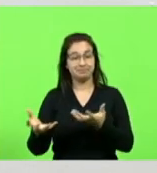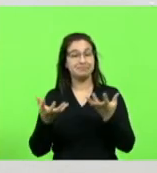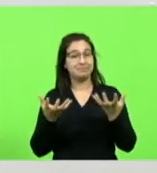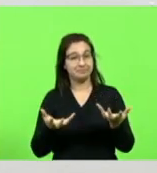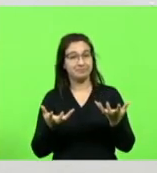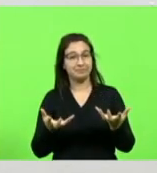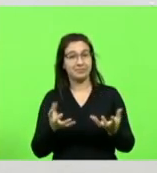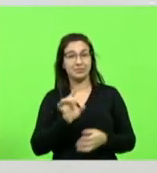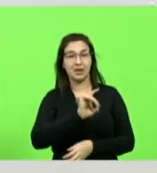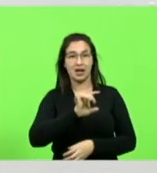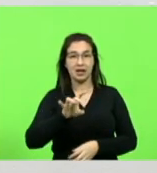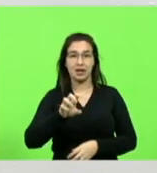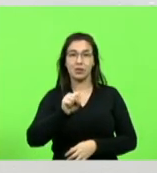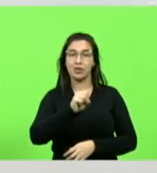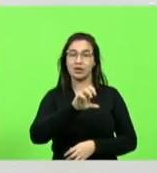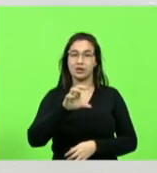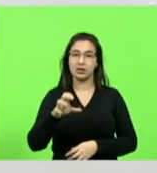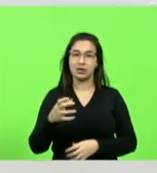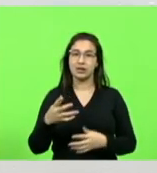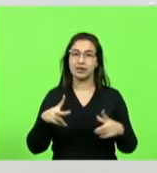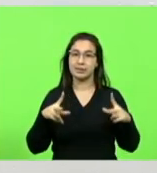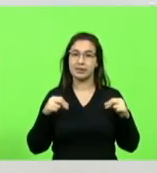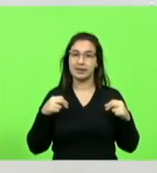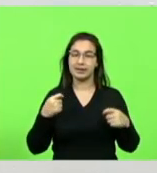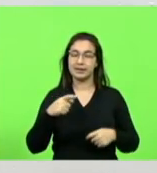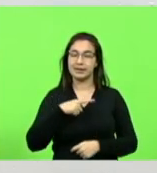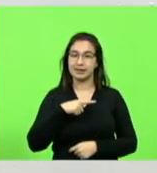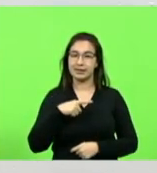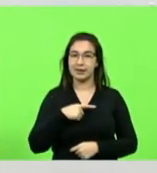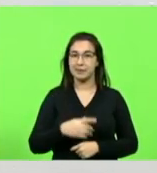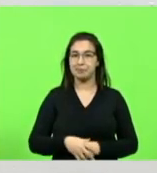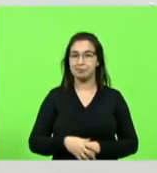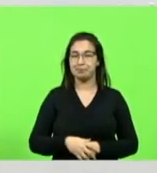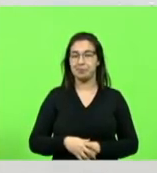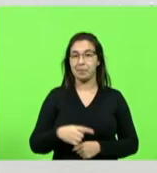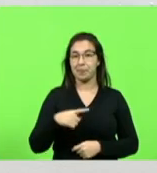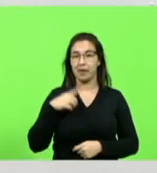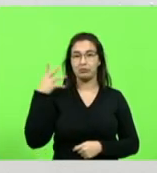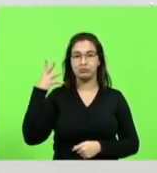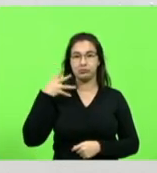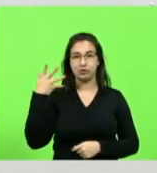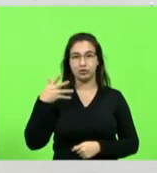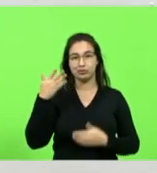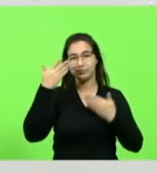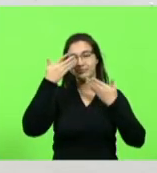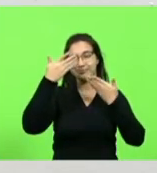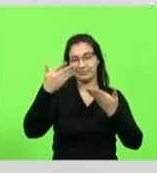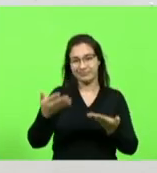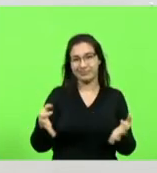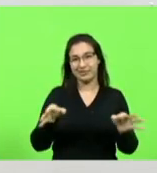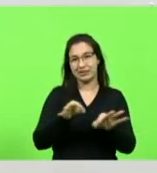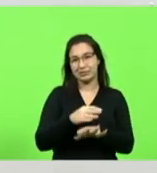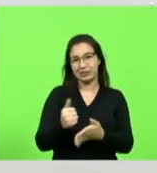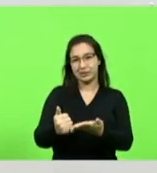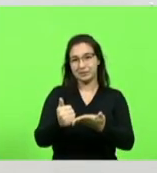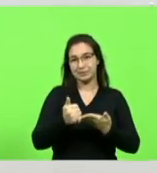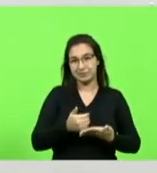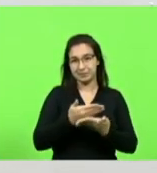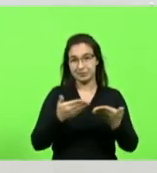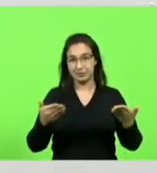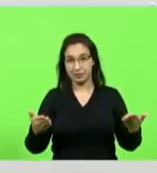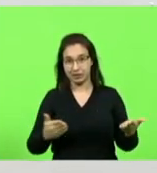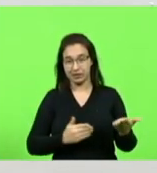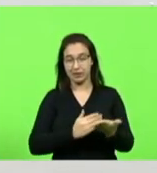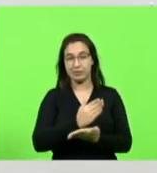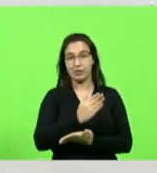os catarinenses merecem isso. Então, através dessa fala, deixo aqui então meu muito obrigado e o pedido de apoio para aprovação desses